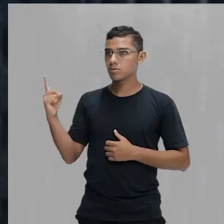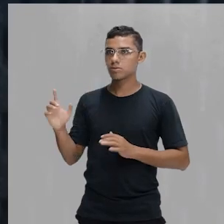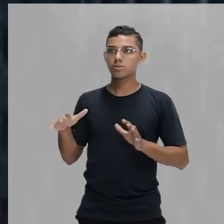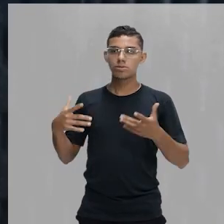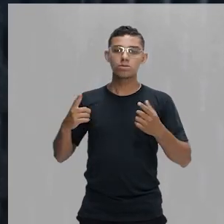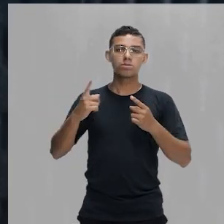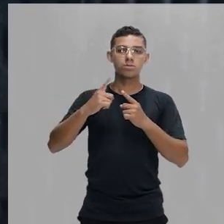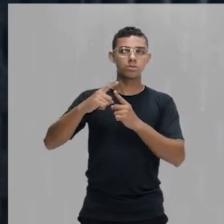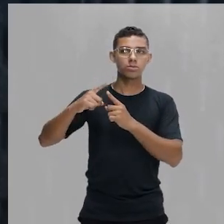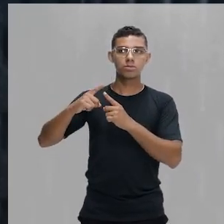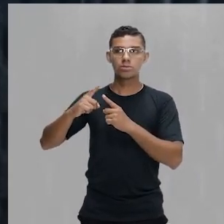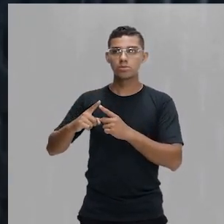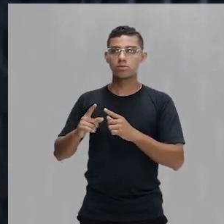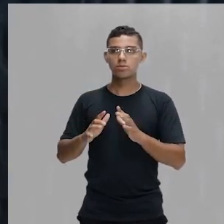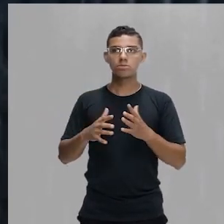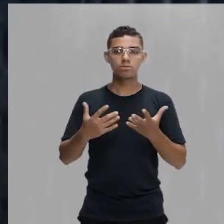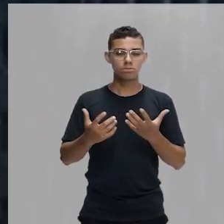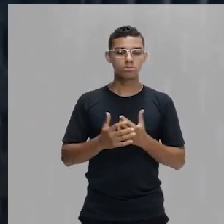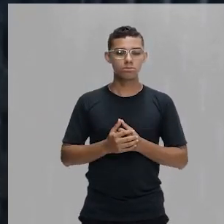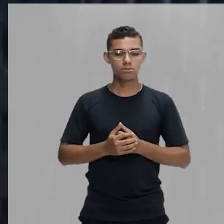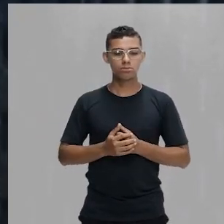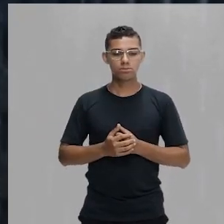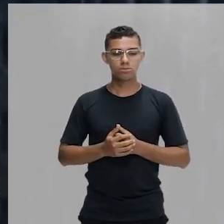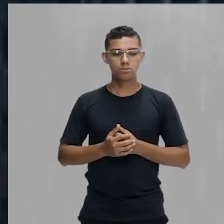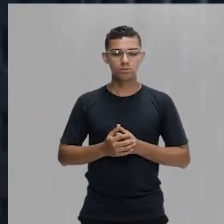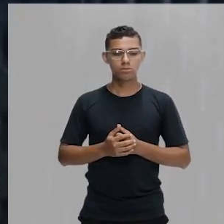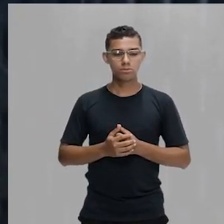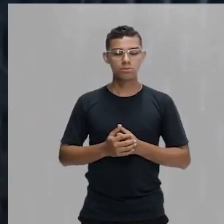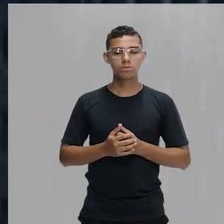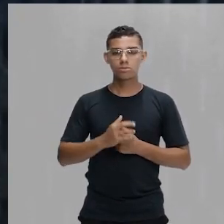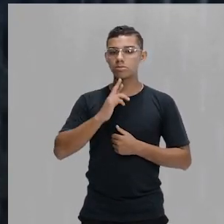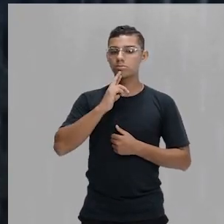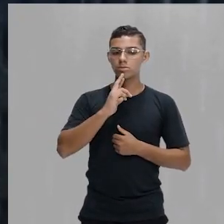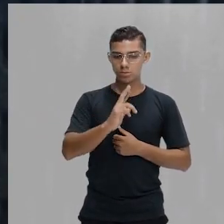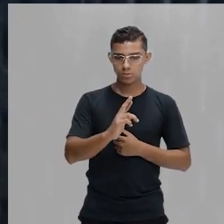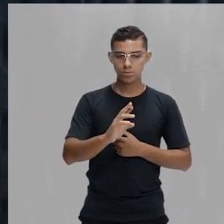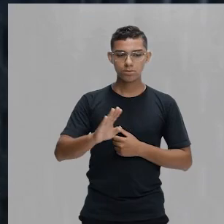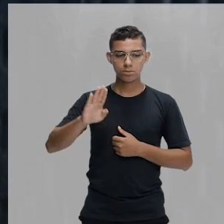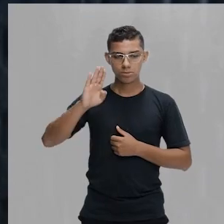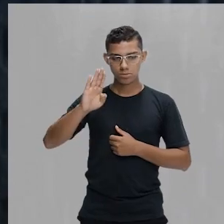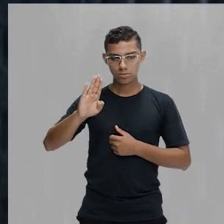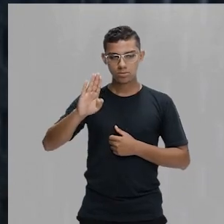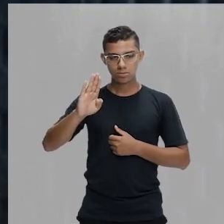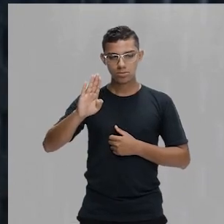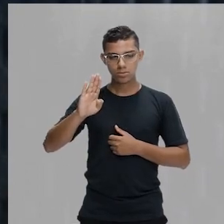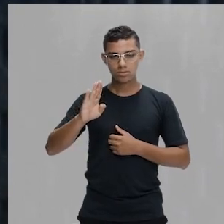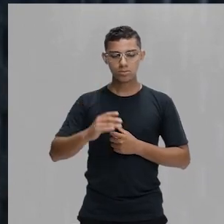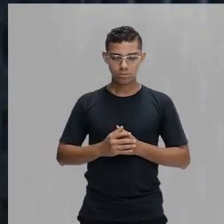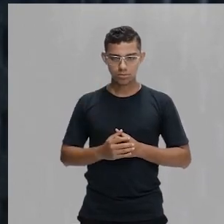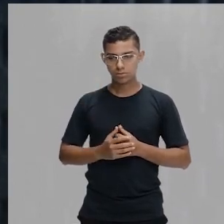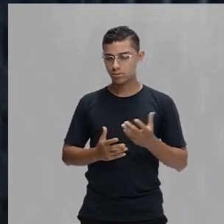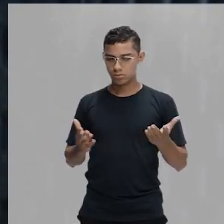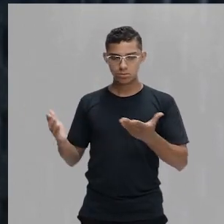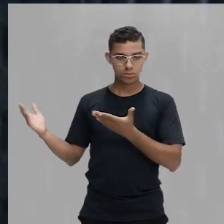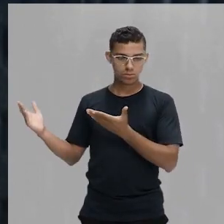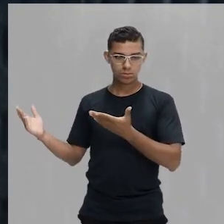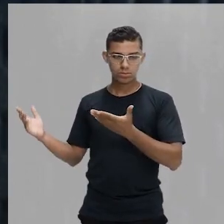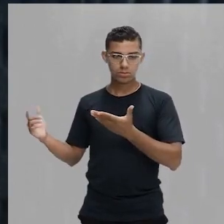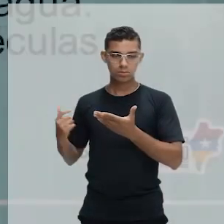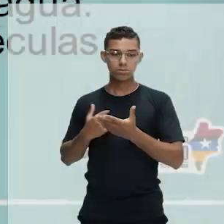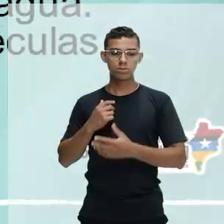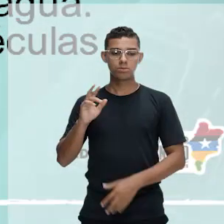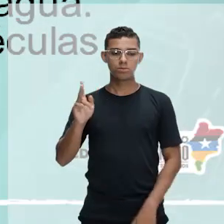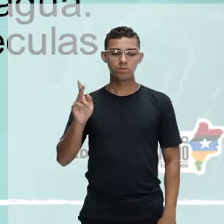falando, ok? Então, você já deve ter respondido aí a letra B. Trata-se de